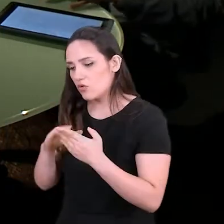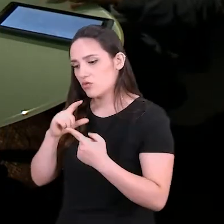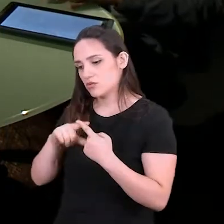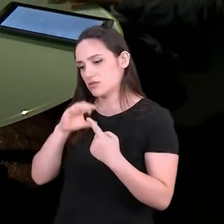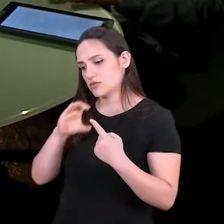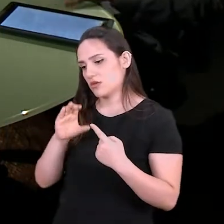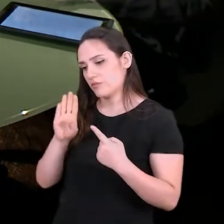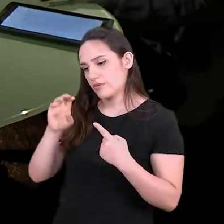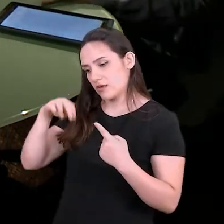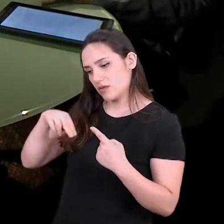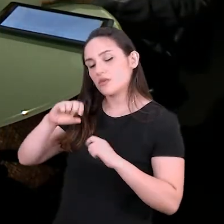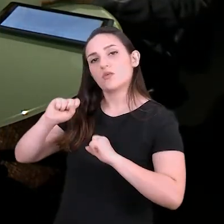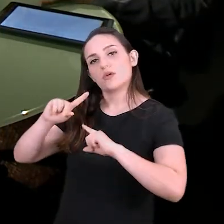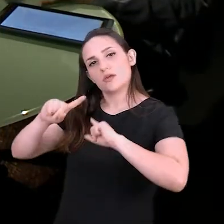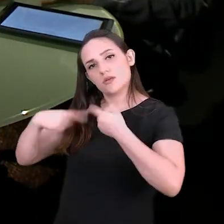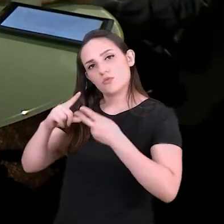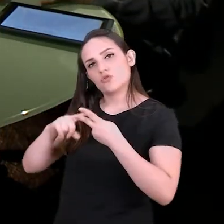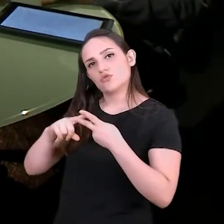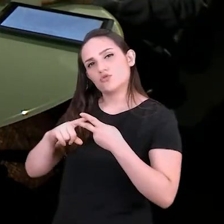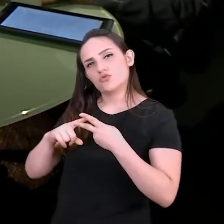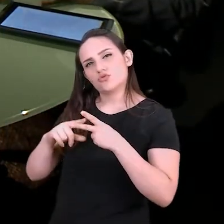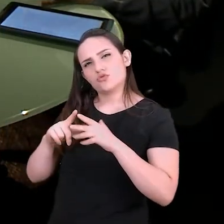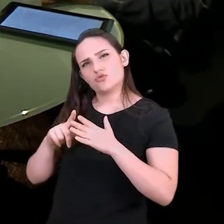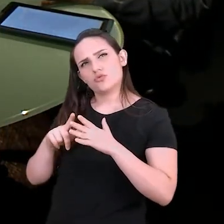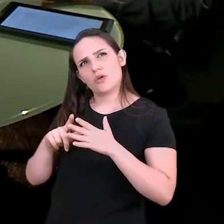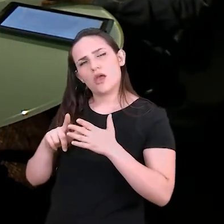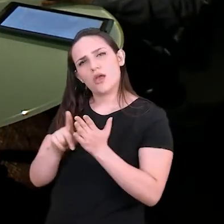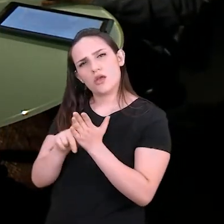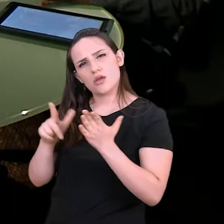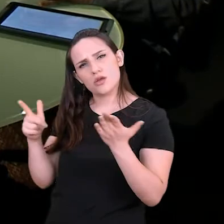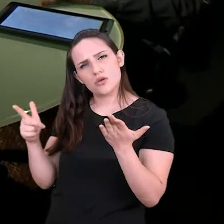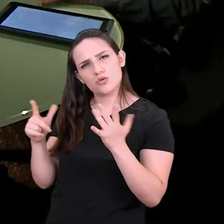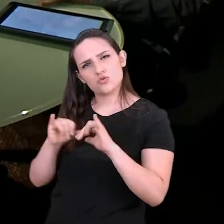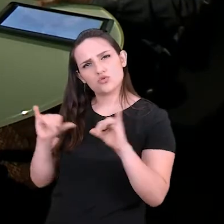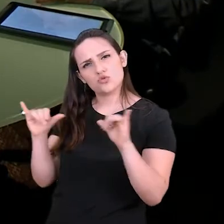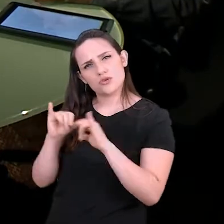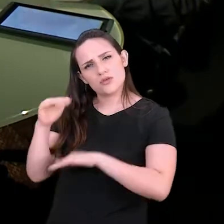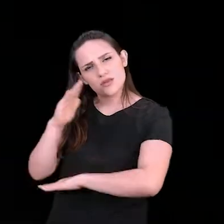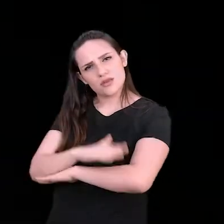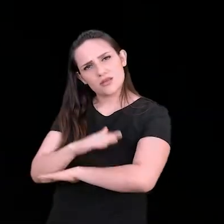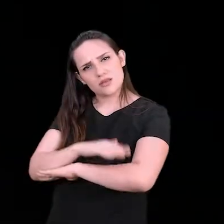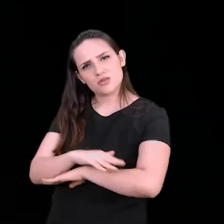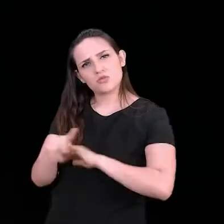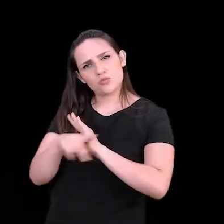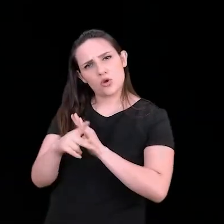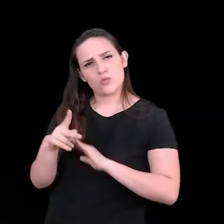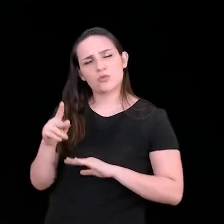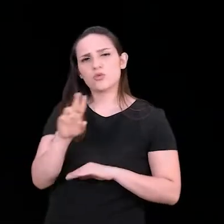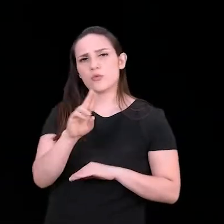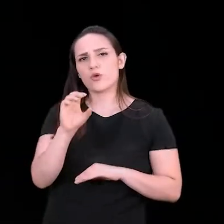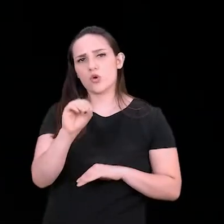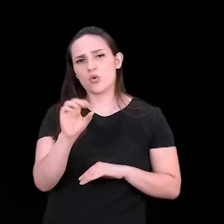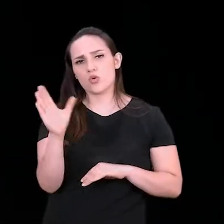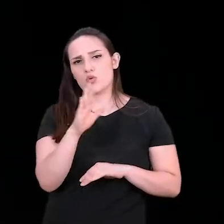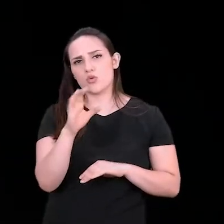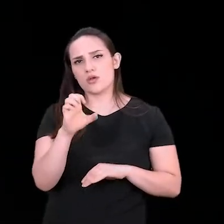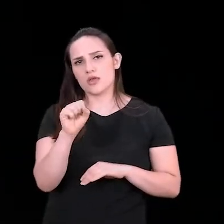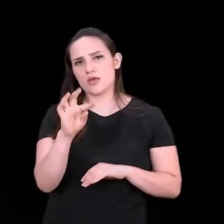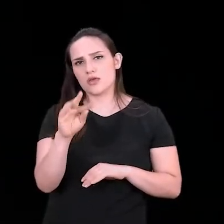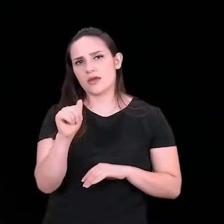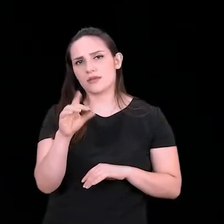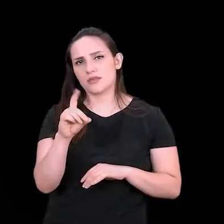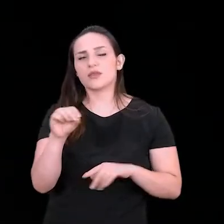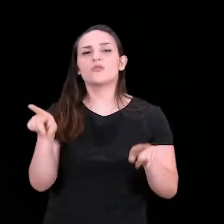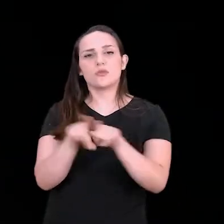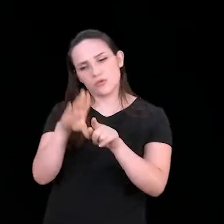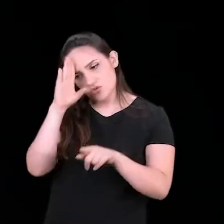com a CBN, e aí logo depois o Jornal da Tarde do jornal O Estado, né, começou a ser disponibilizado